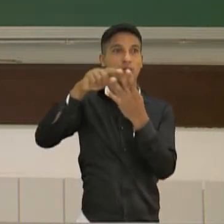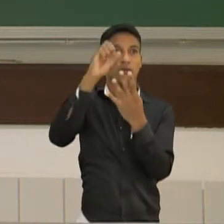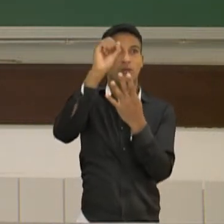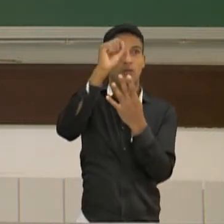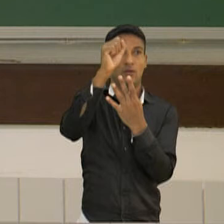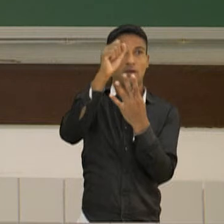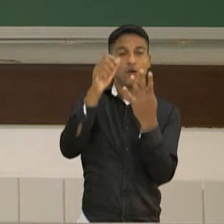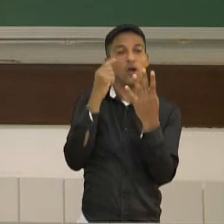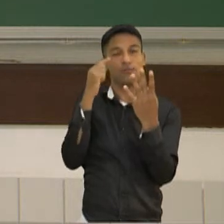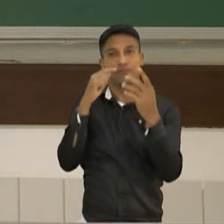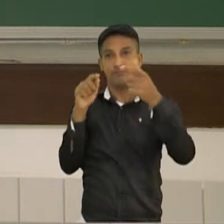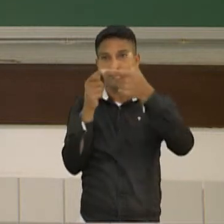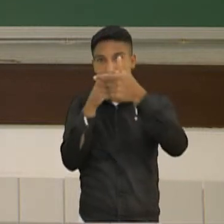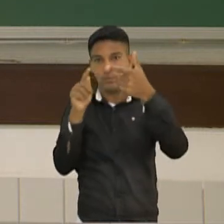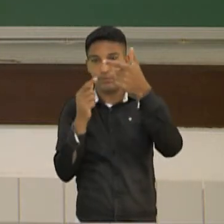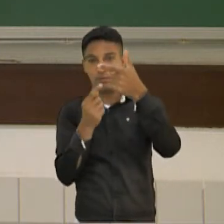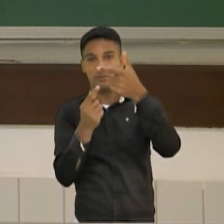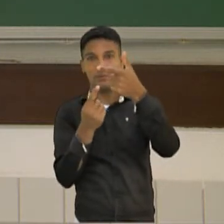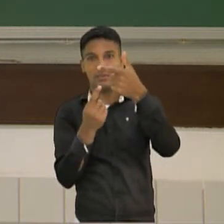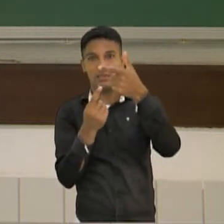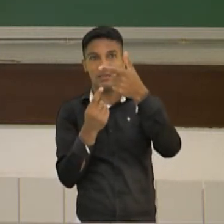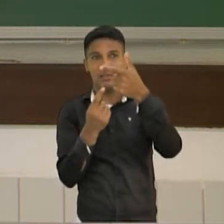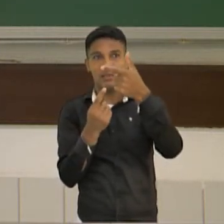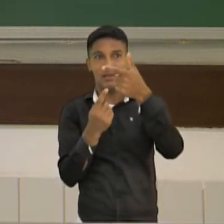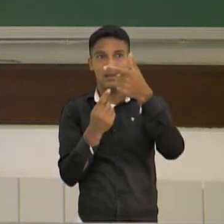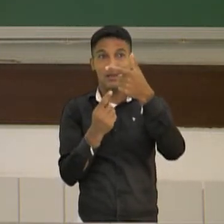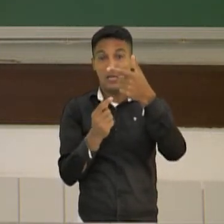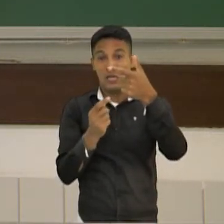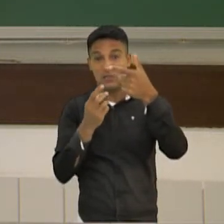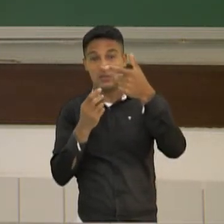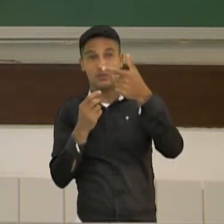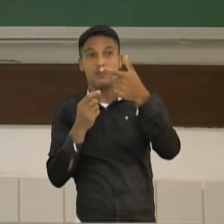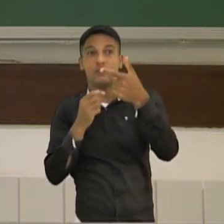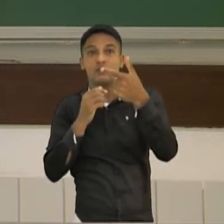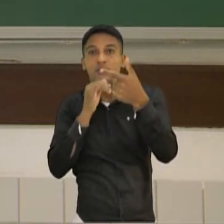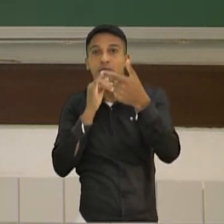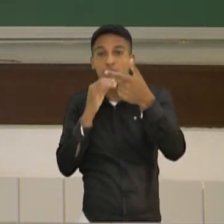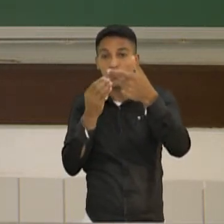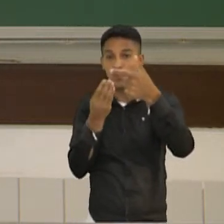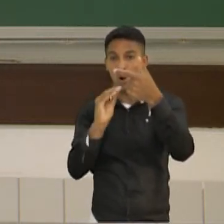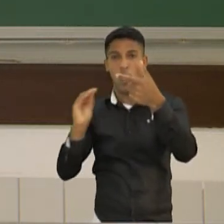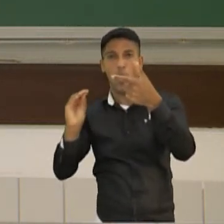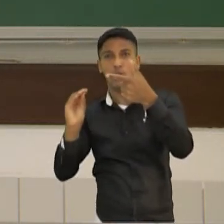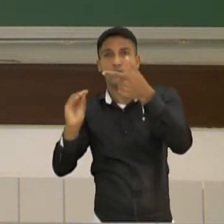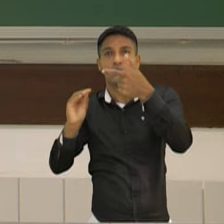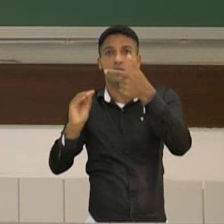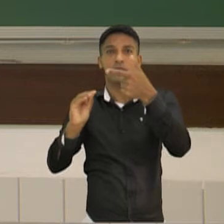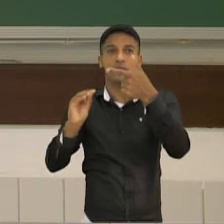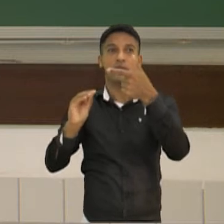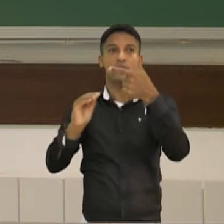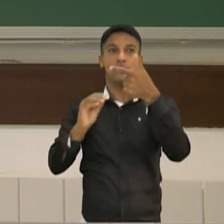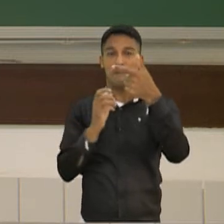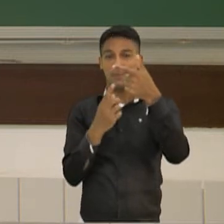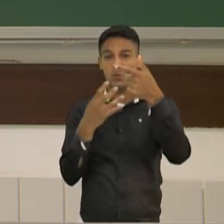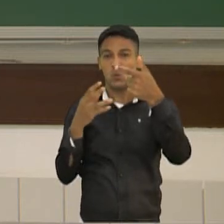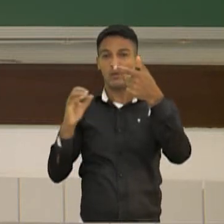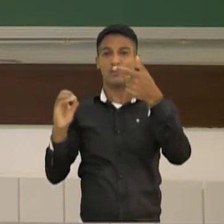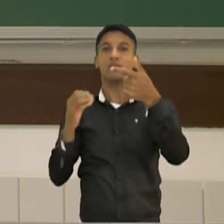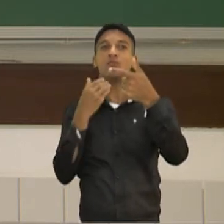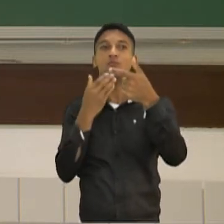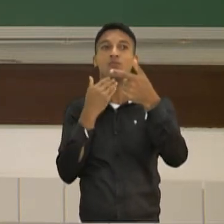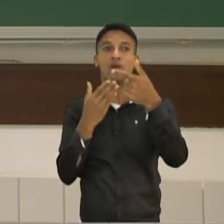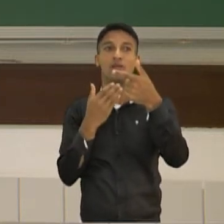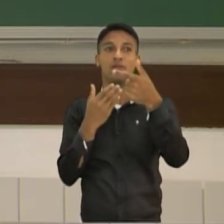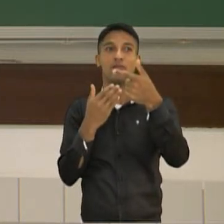2 centenas, daria 1.400. 1.400 é maior do que 885. Daí não dá para fazer a conta, certo? Eu